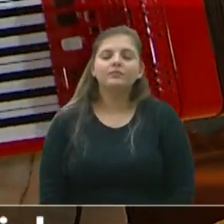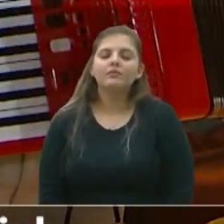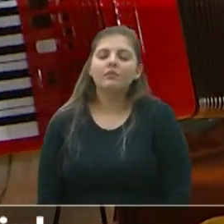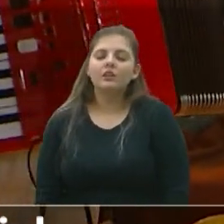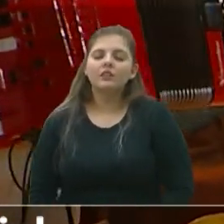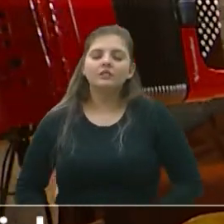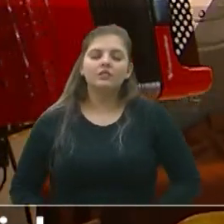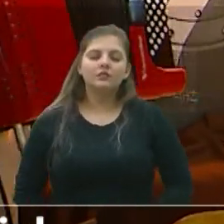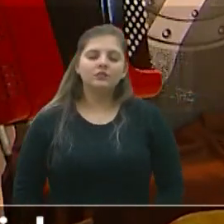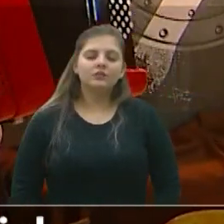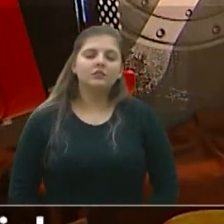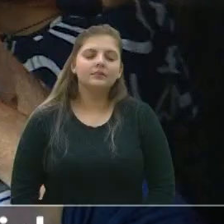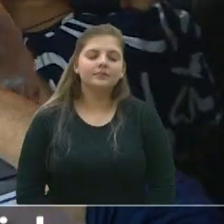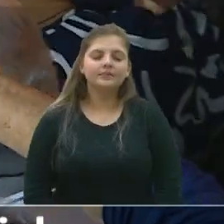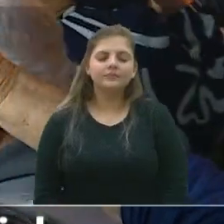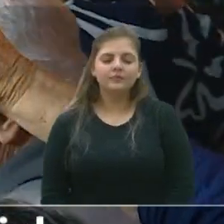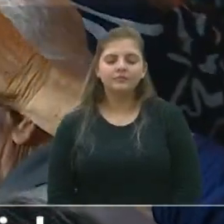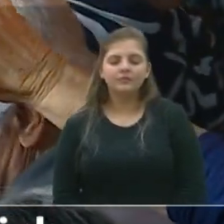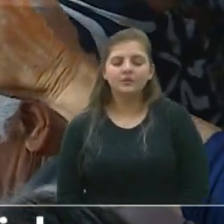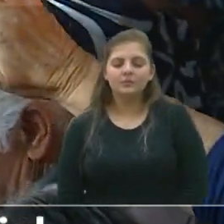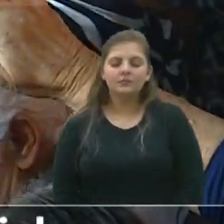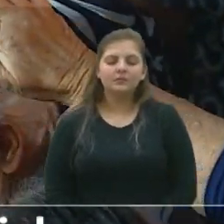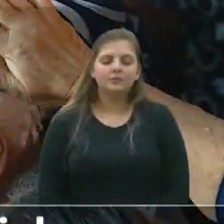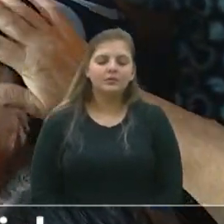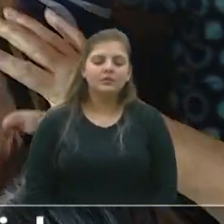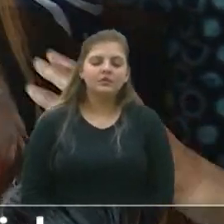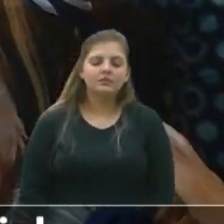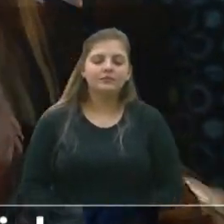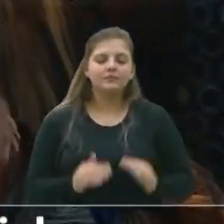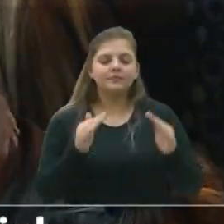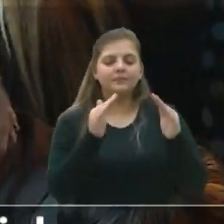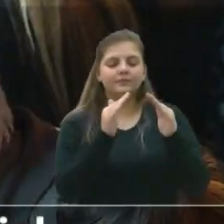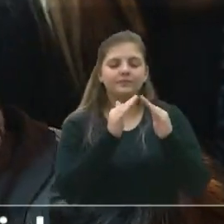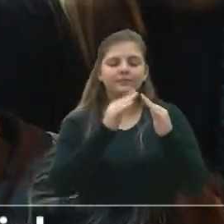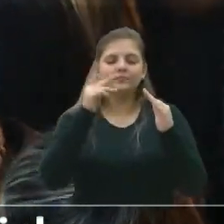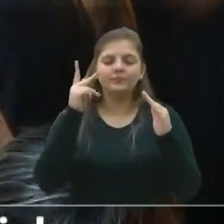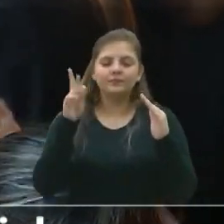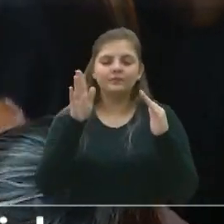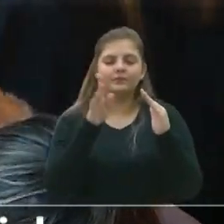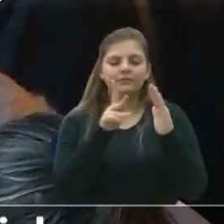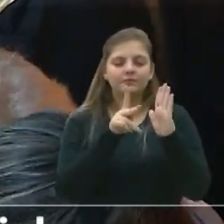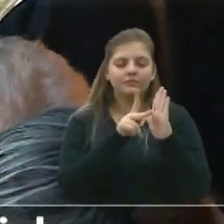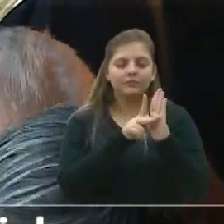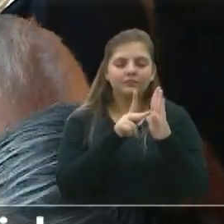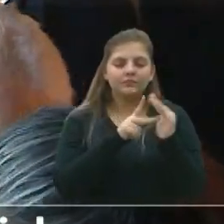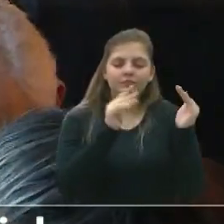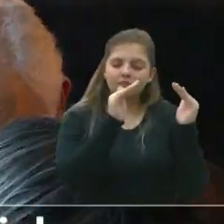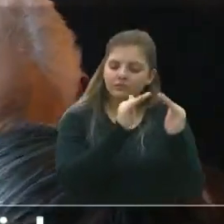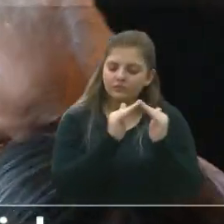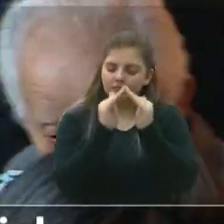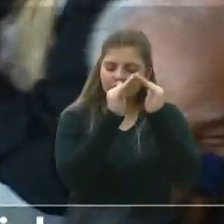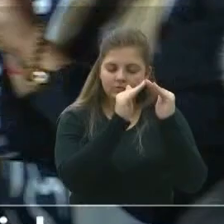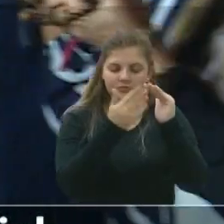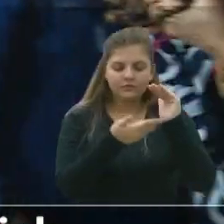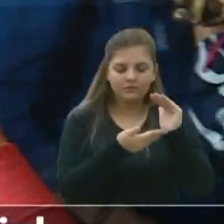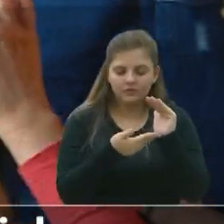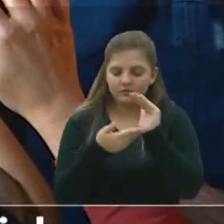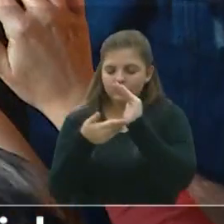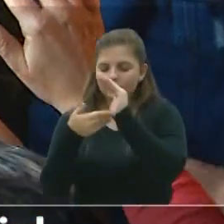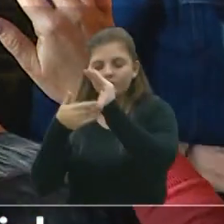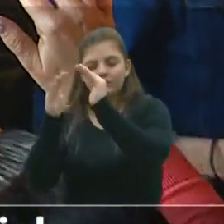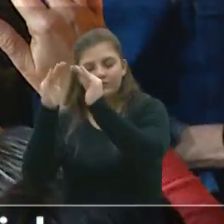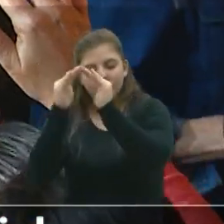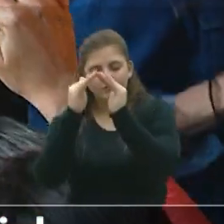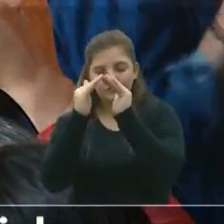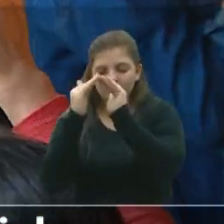ela, sofre por ela. Essa casa é sua casa, nós